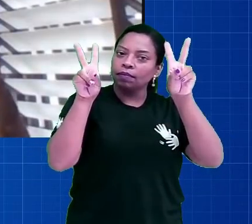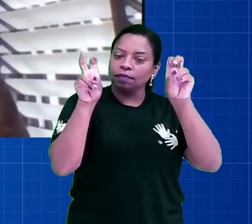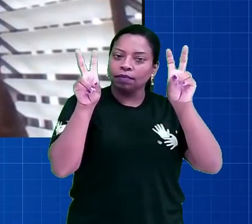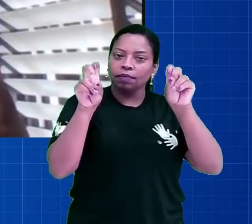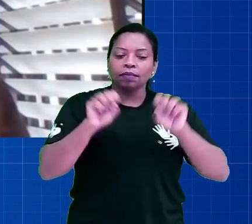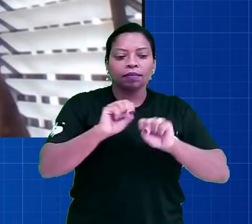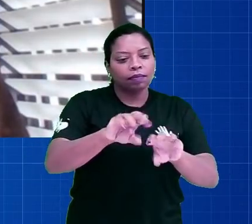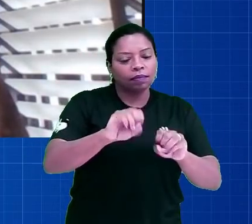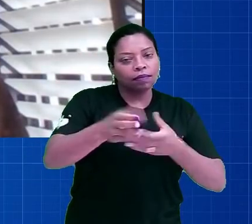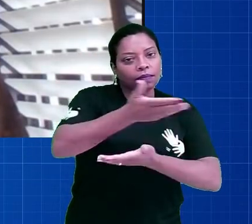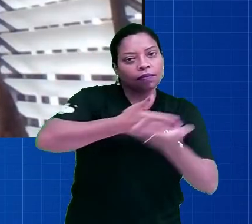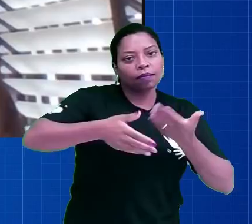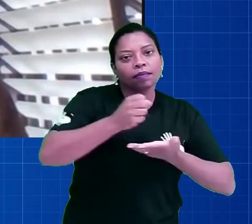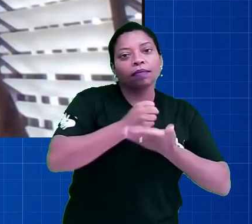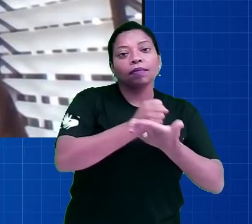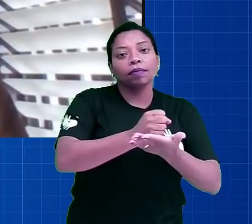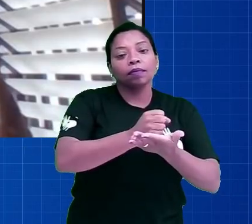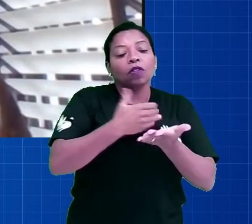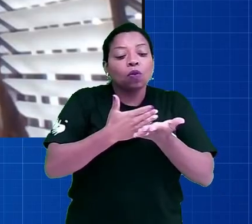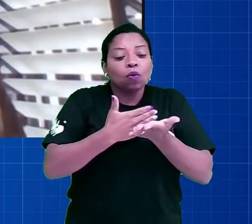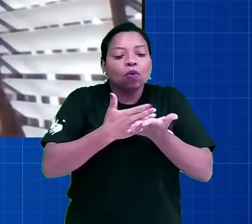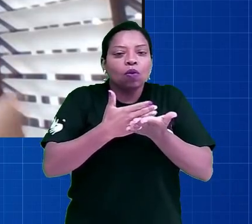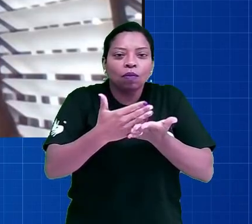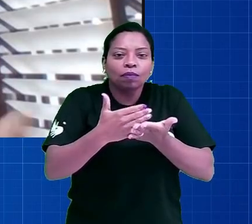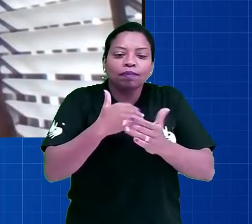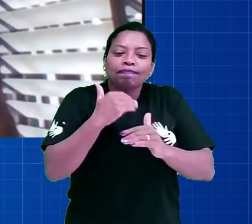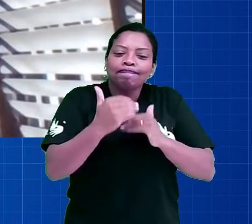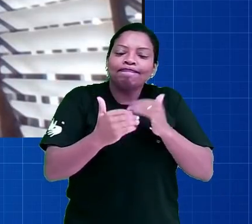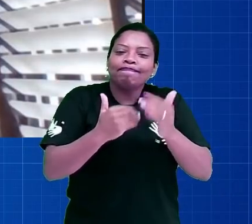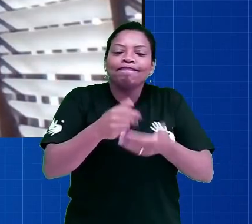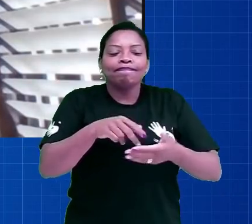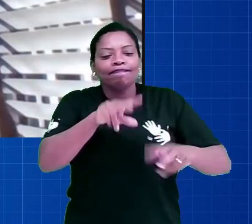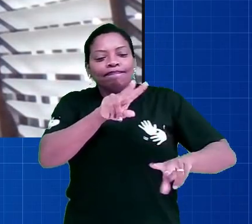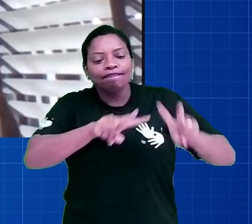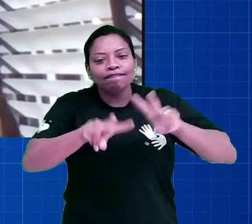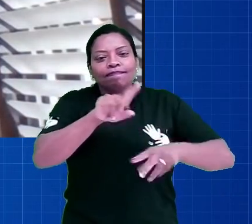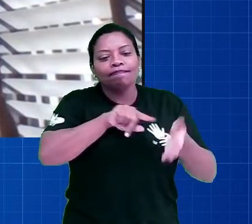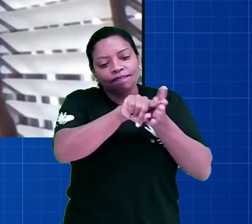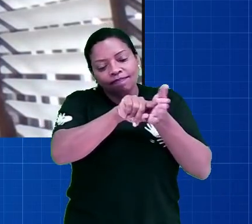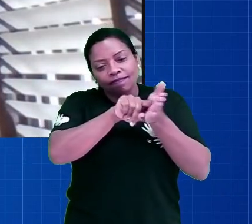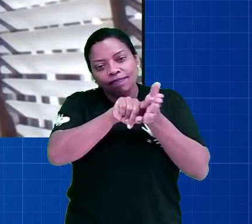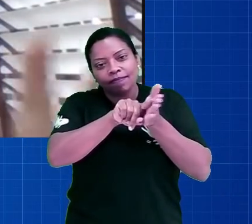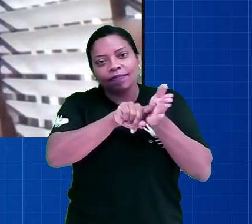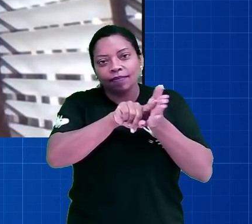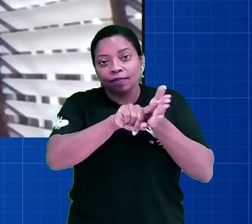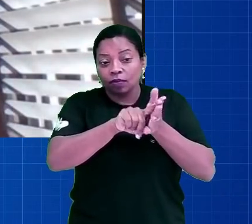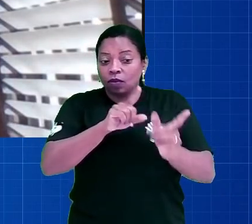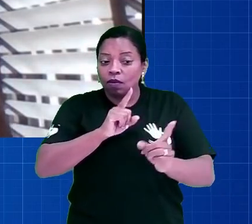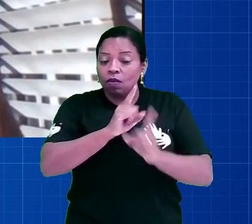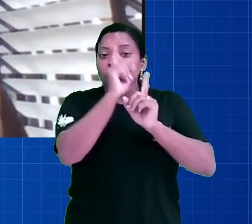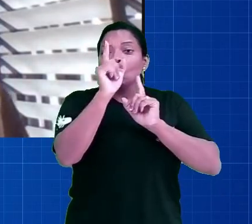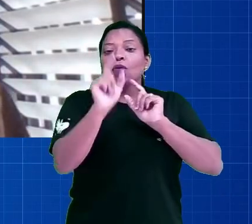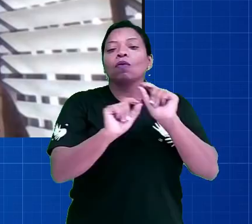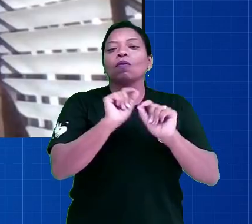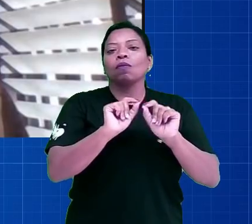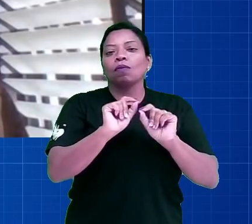que trabalham nessa perspectiva. Então, basta a gente começar a dar uma olhada,